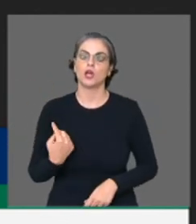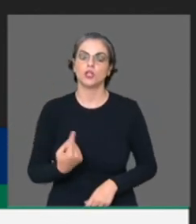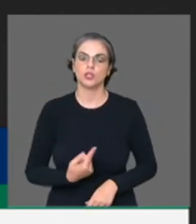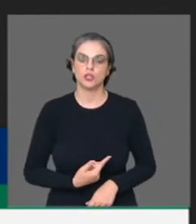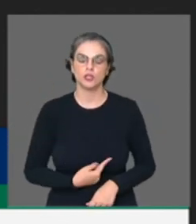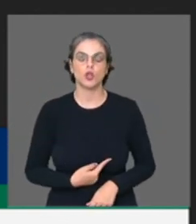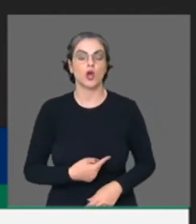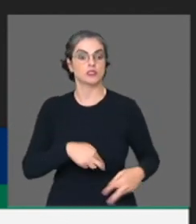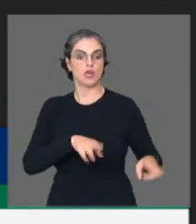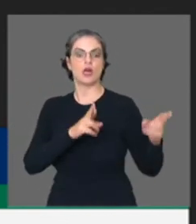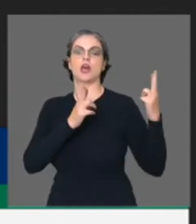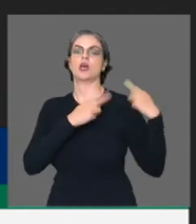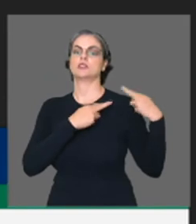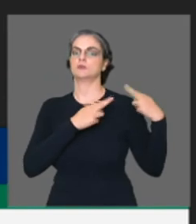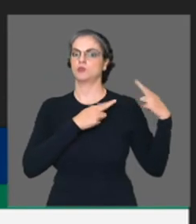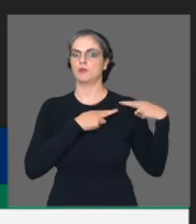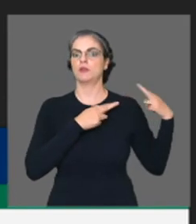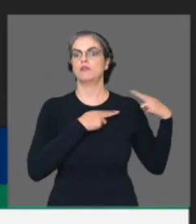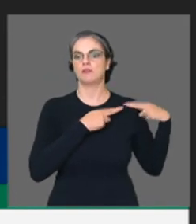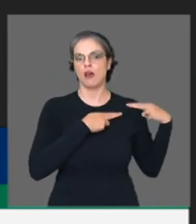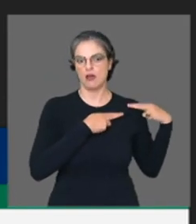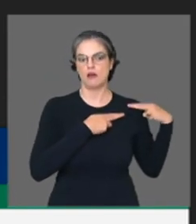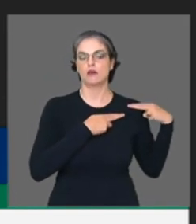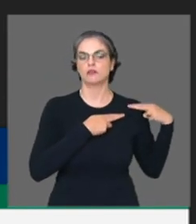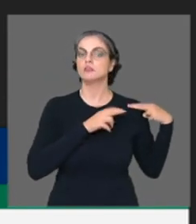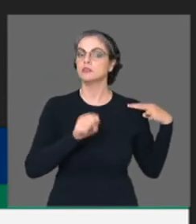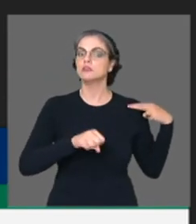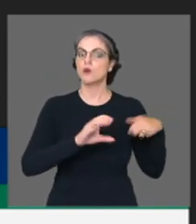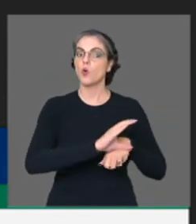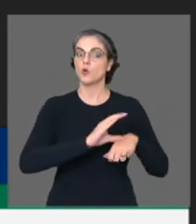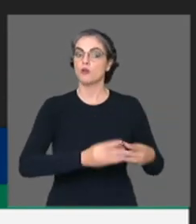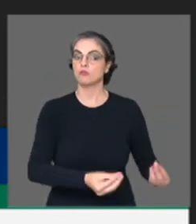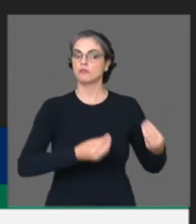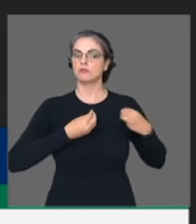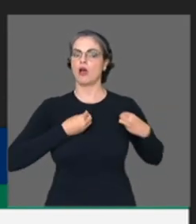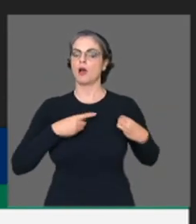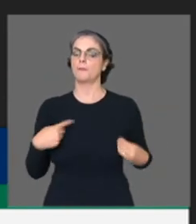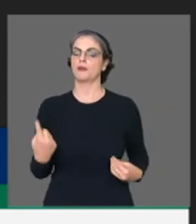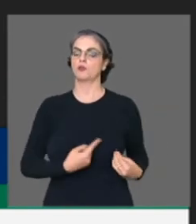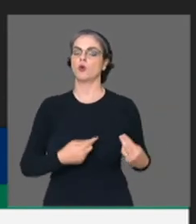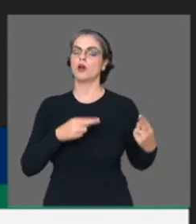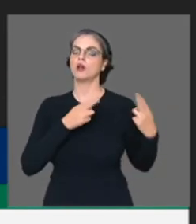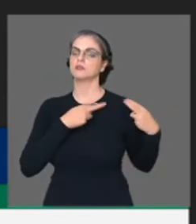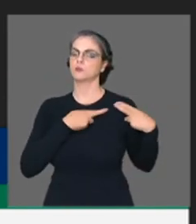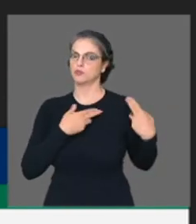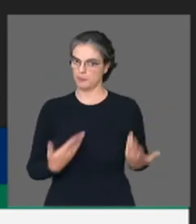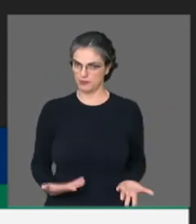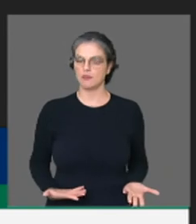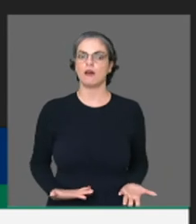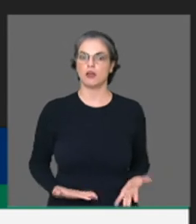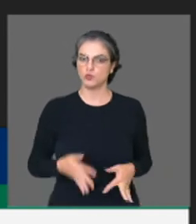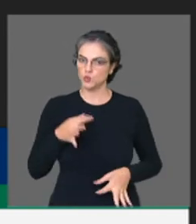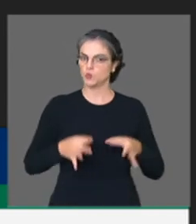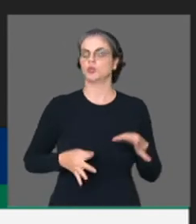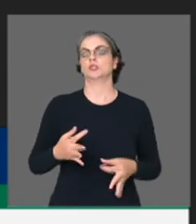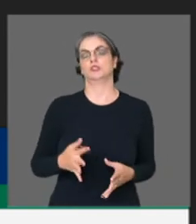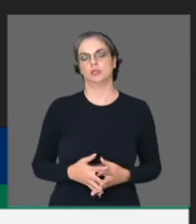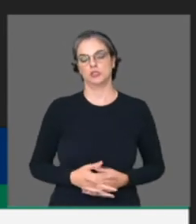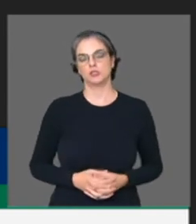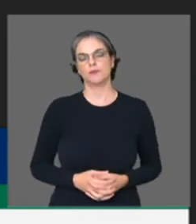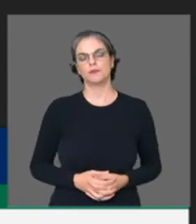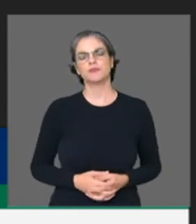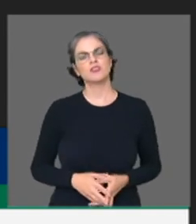a responsabilidade que nos é dada pela Constituição Federal. Não vamos